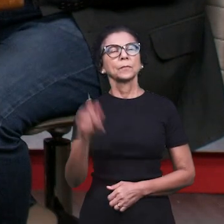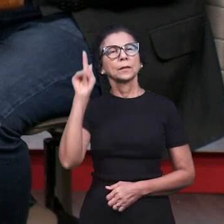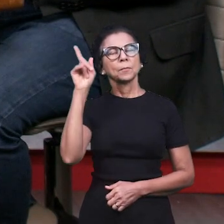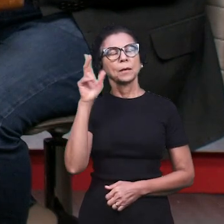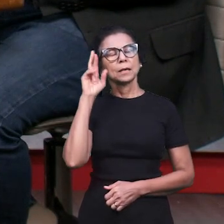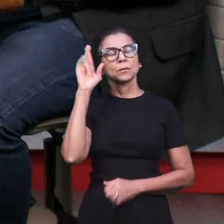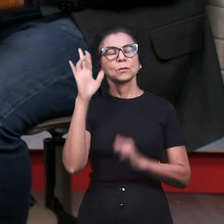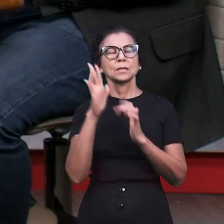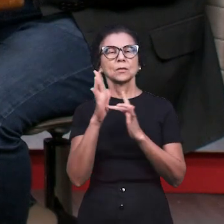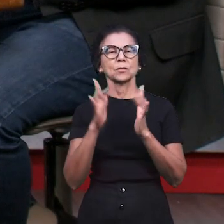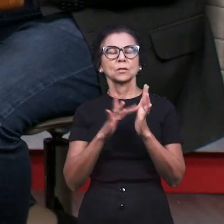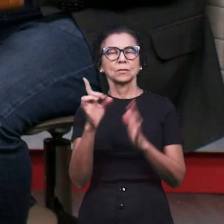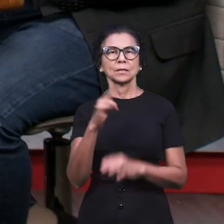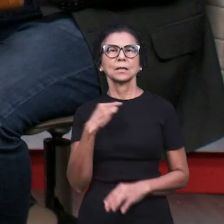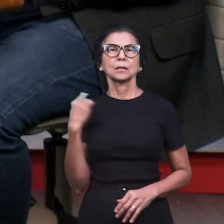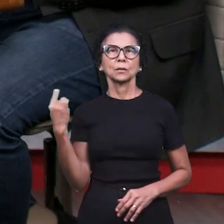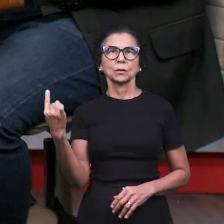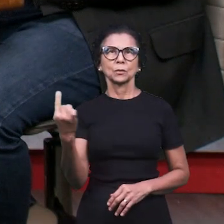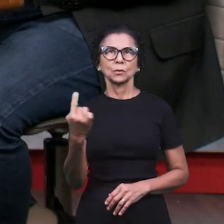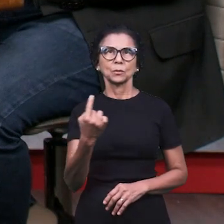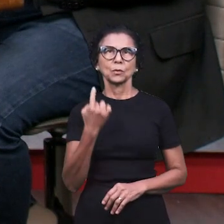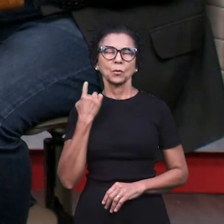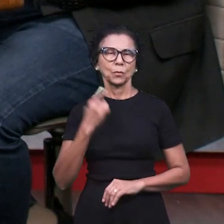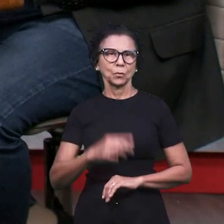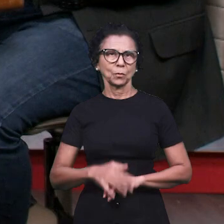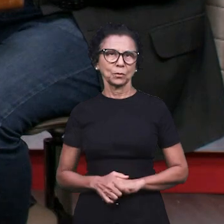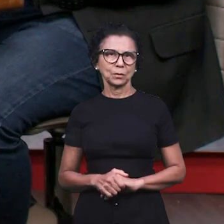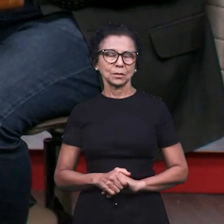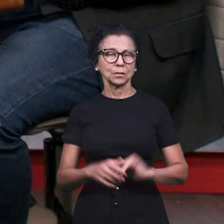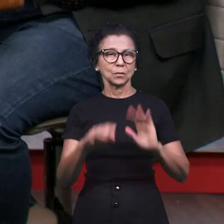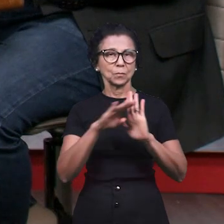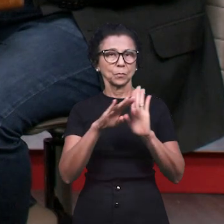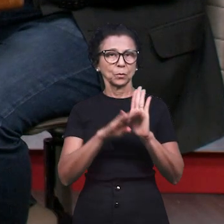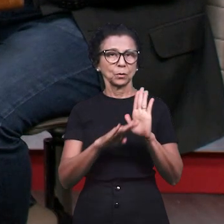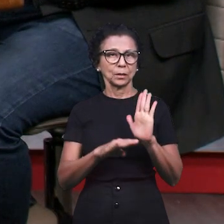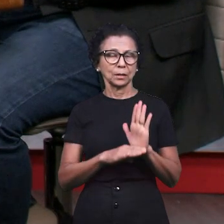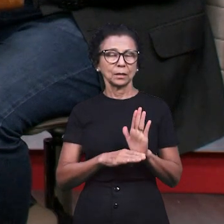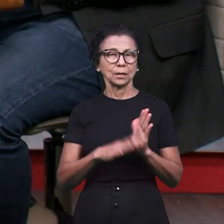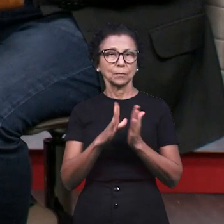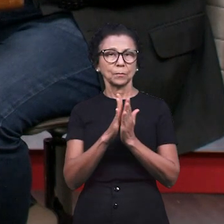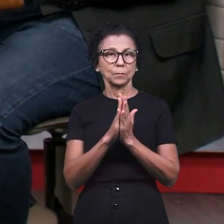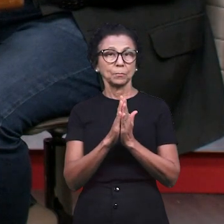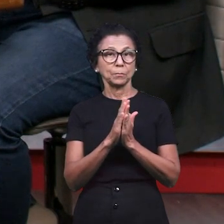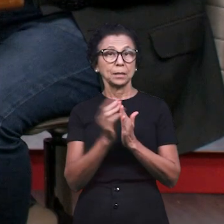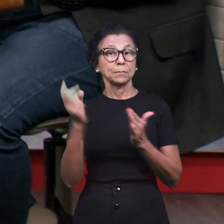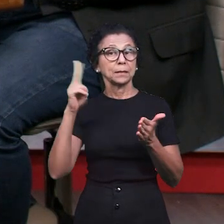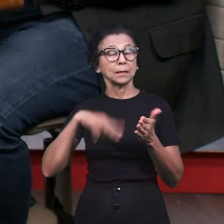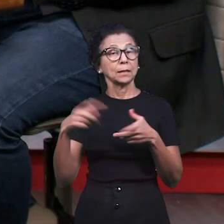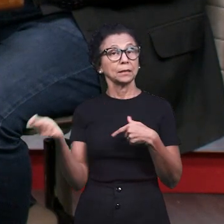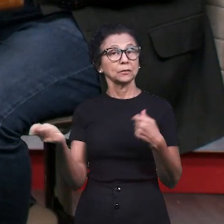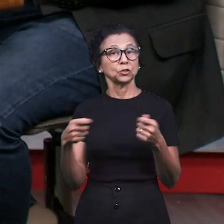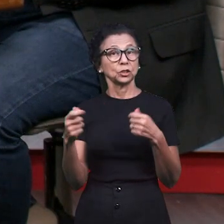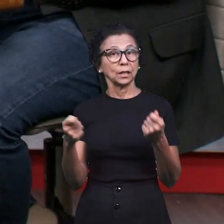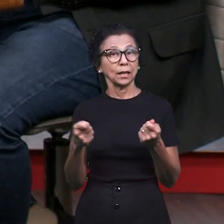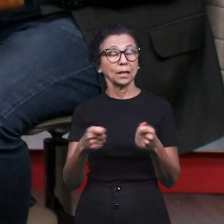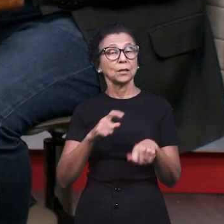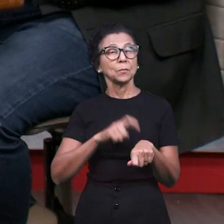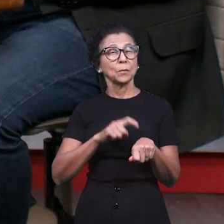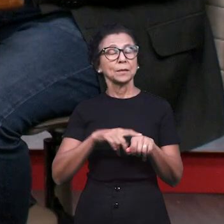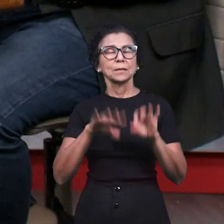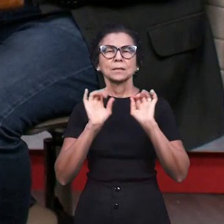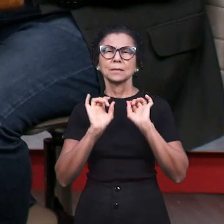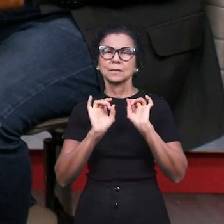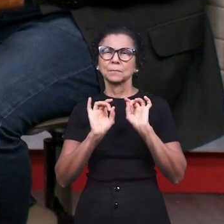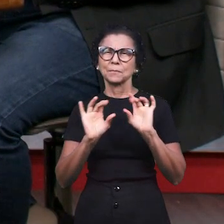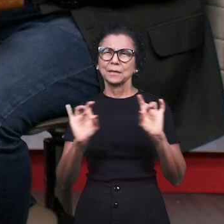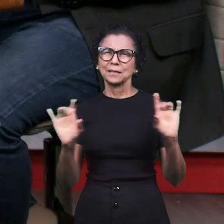paz do Senhor Jesus a todos. Nós estamos no nosso programa diário de leitura da Bíblia. É o tempo especial do nosso dia